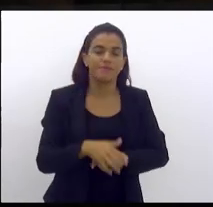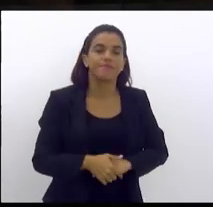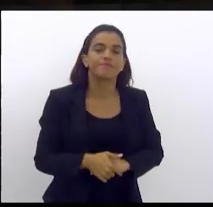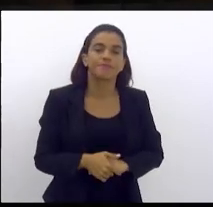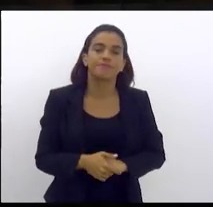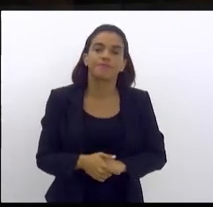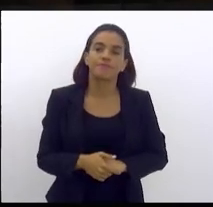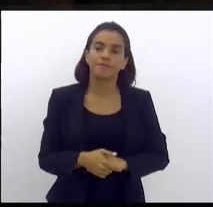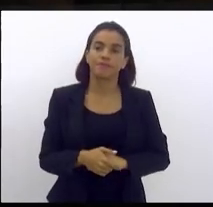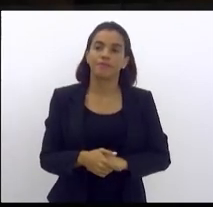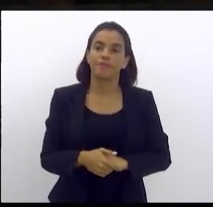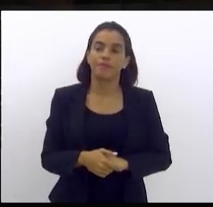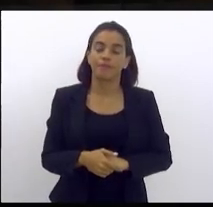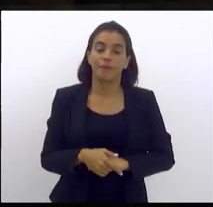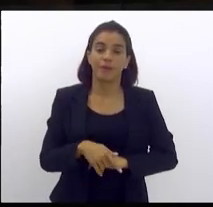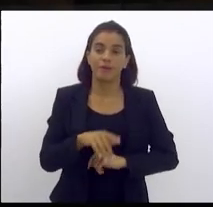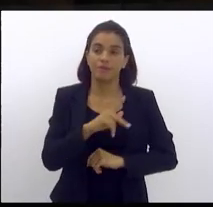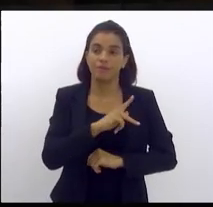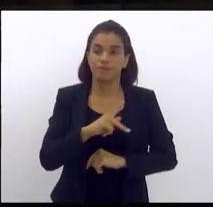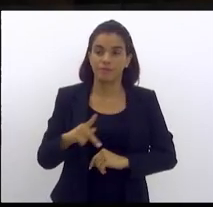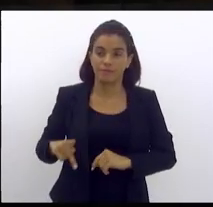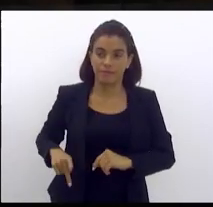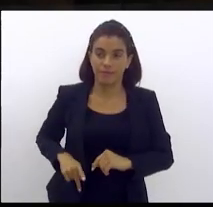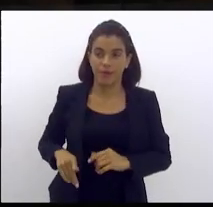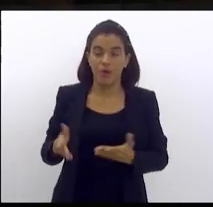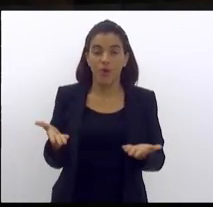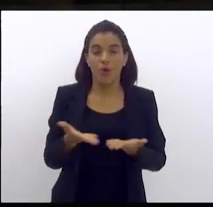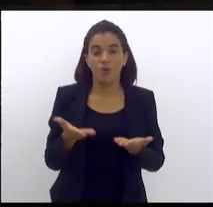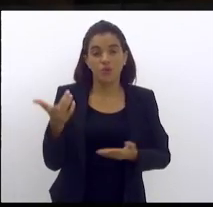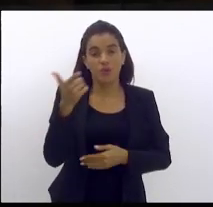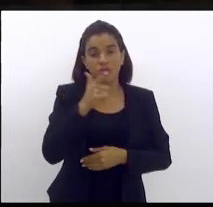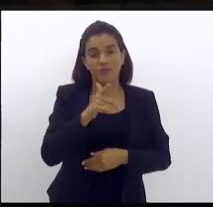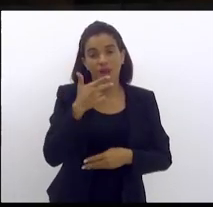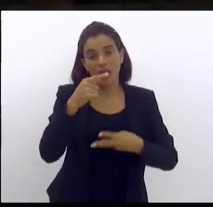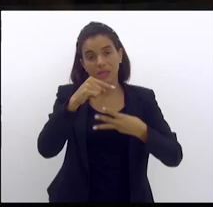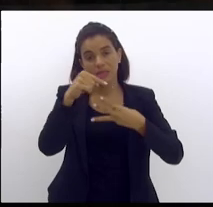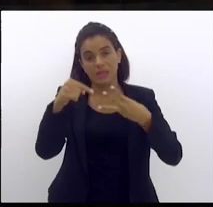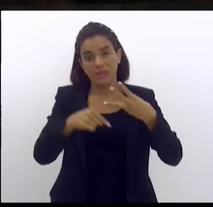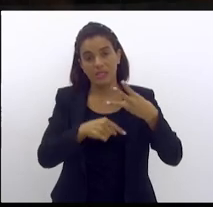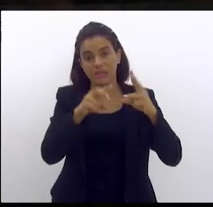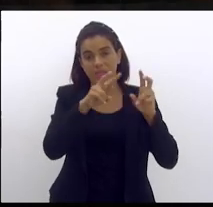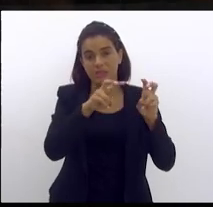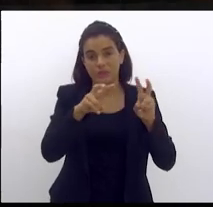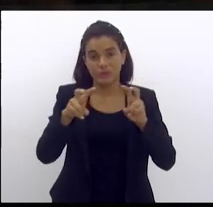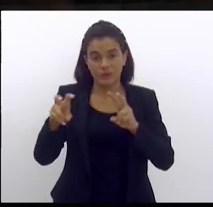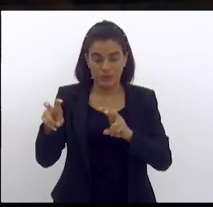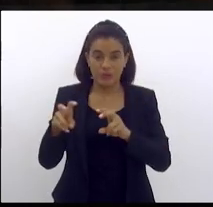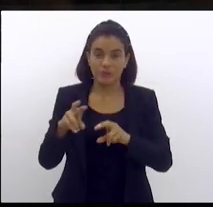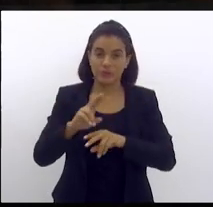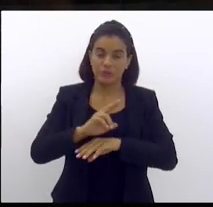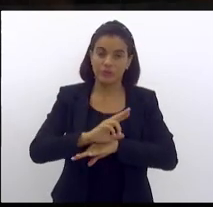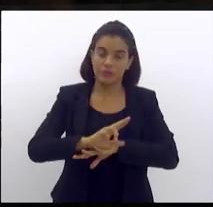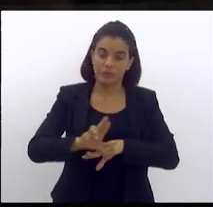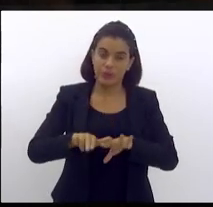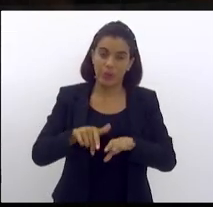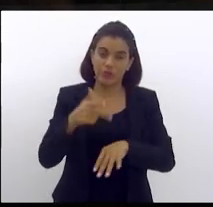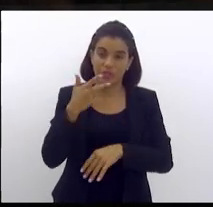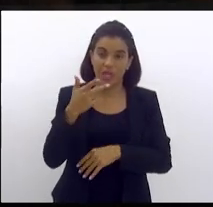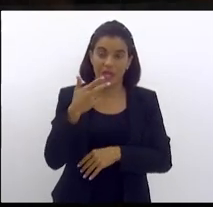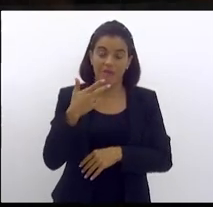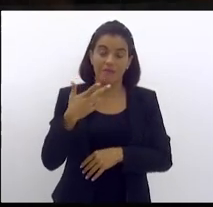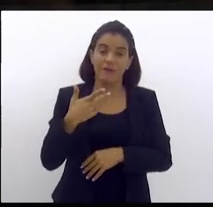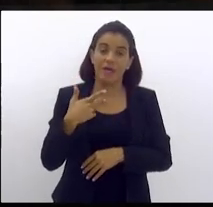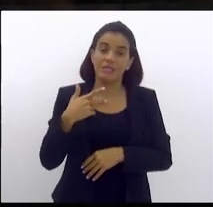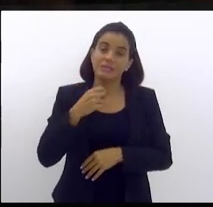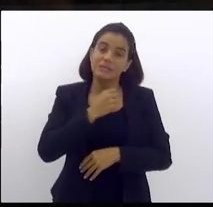exterminados senhor presidente hoje eu consegui falar de três assuntos diferentes eu sei que o senhor tava saudoso da